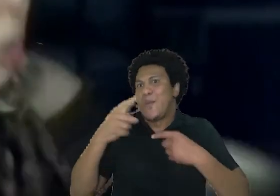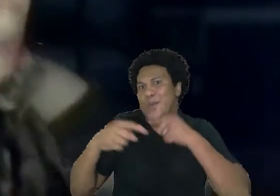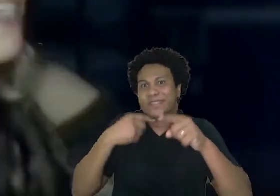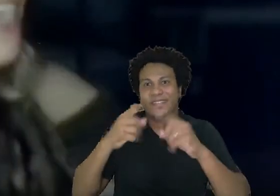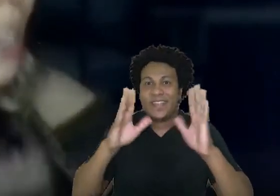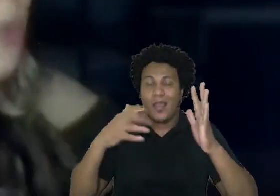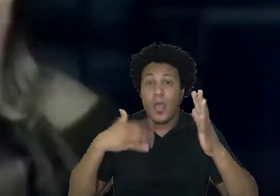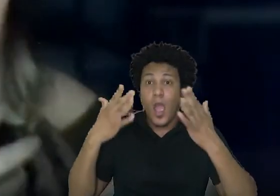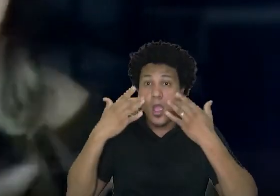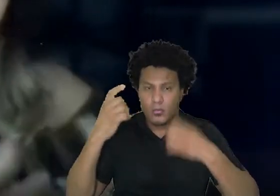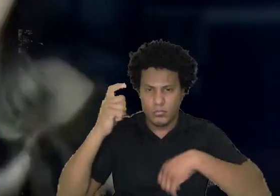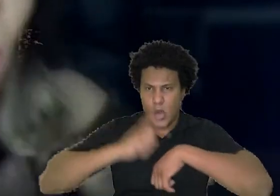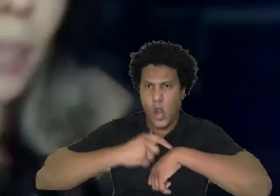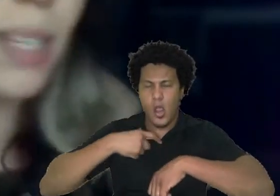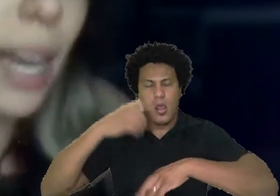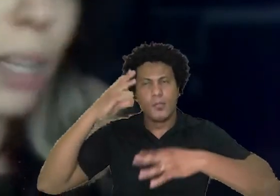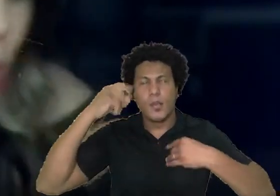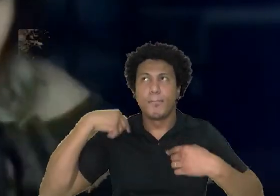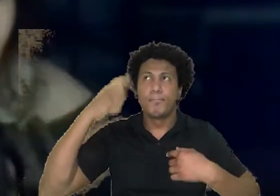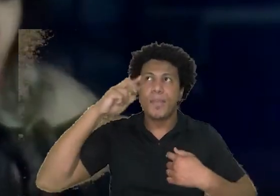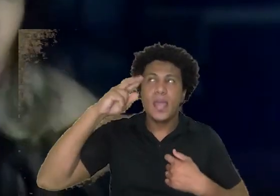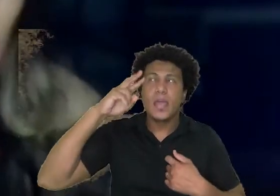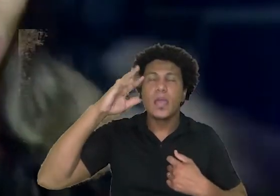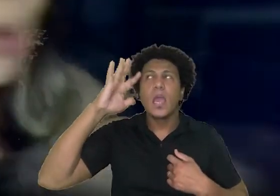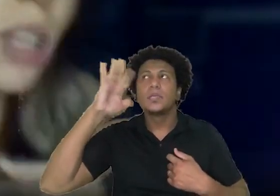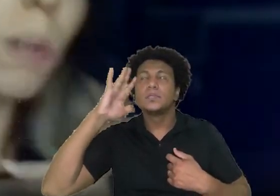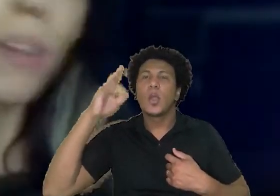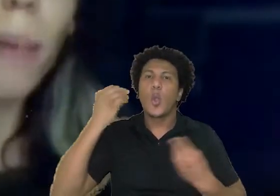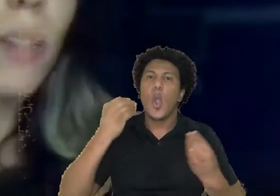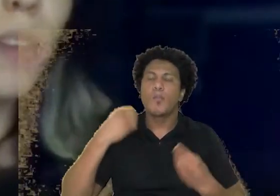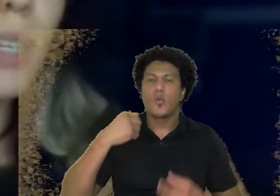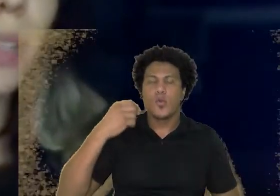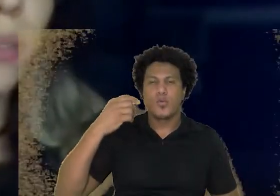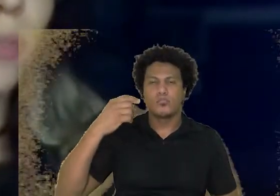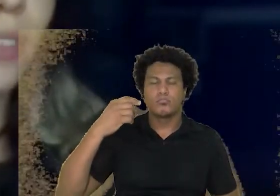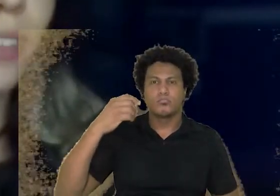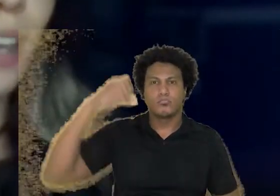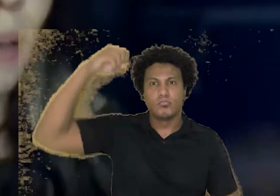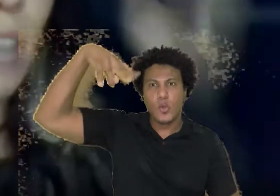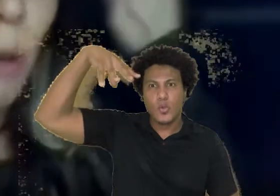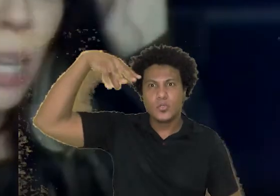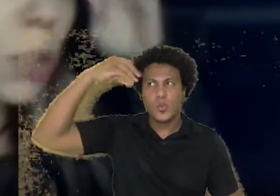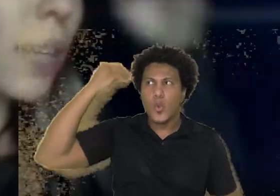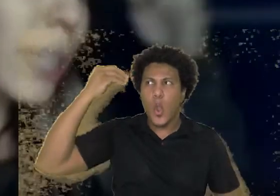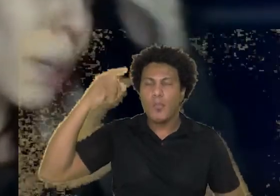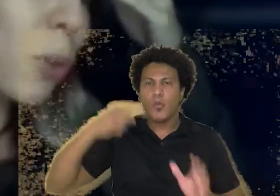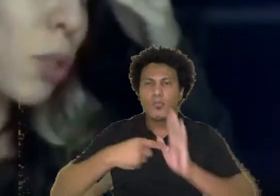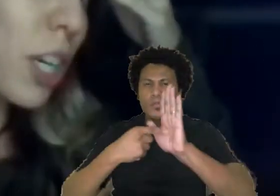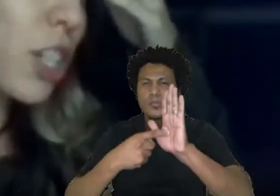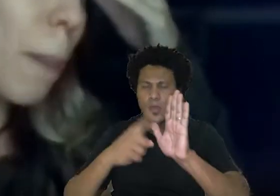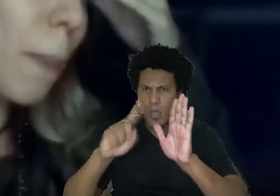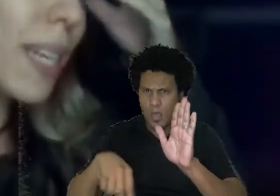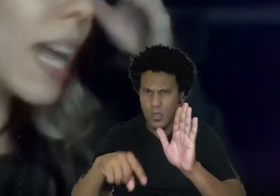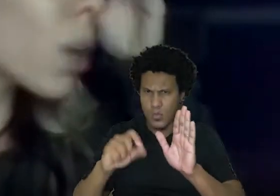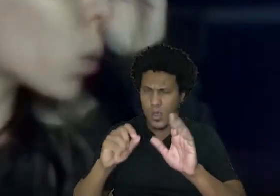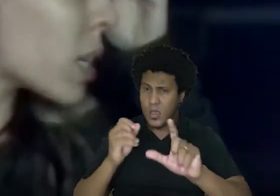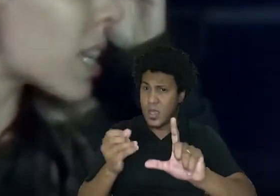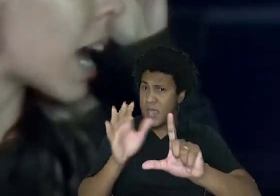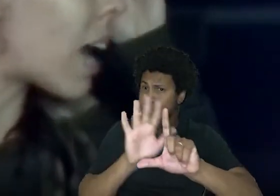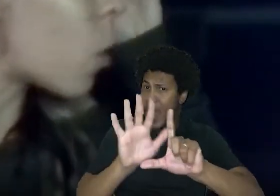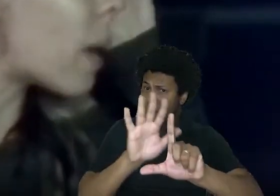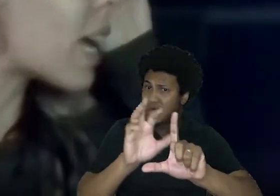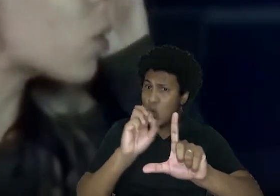área de pesquisa, conhecimento e um aprendizado, porque eu não consigo me ver mais não fazendo. Eu já estou na dramaturgia aqui, já pensando na